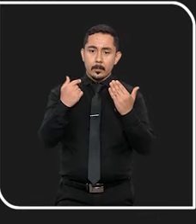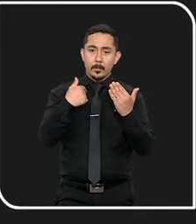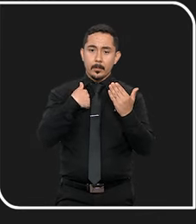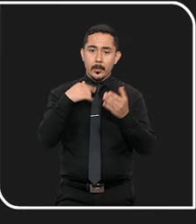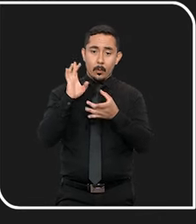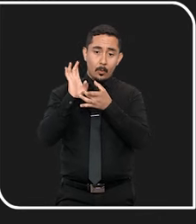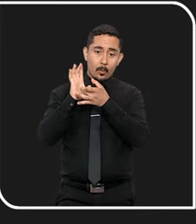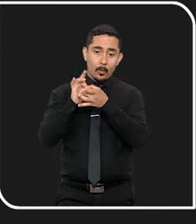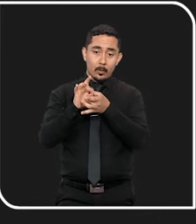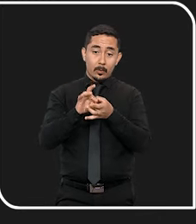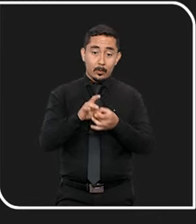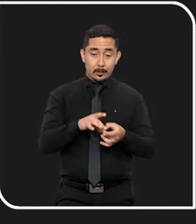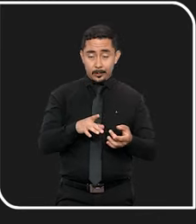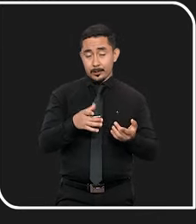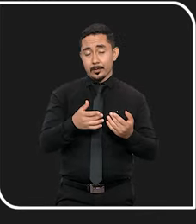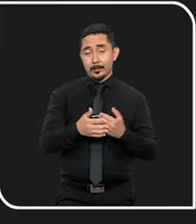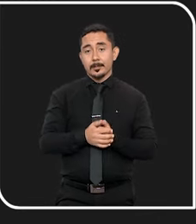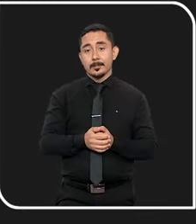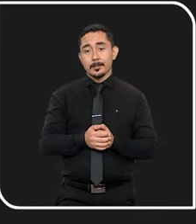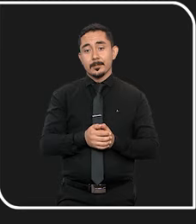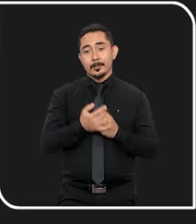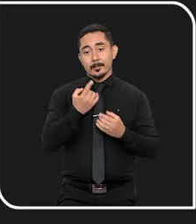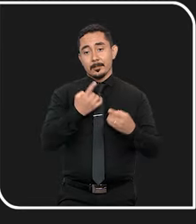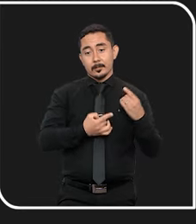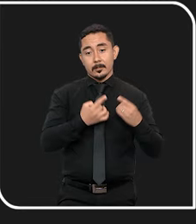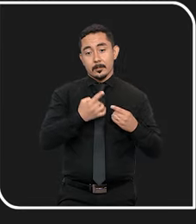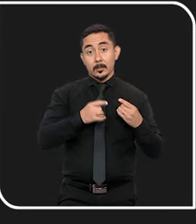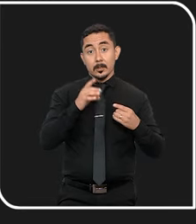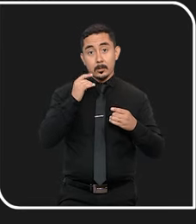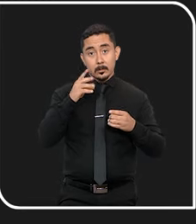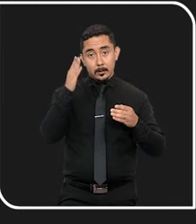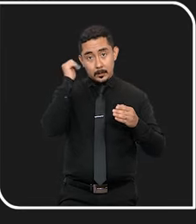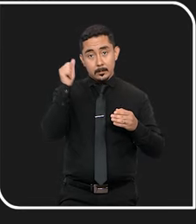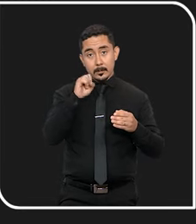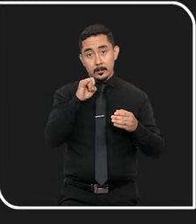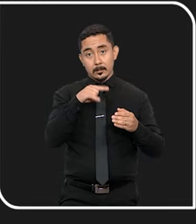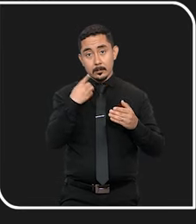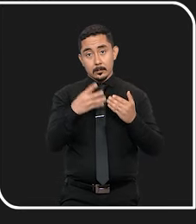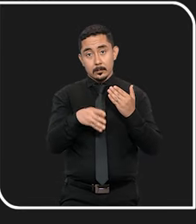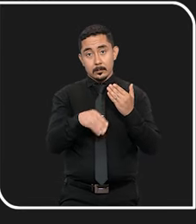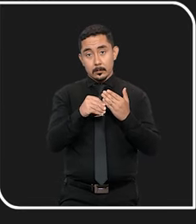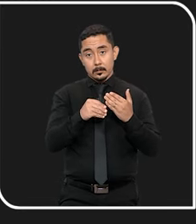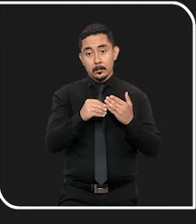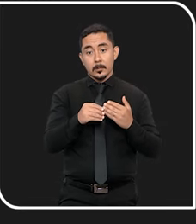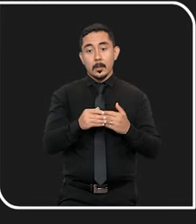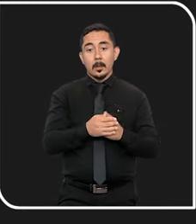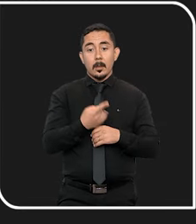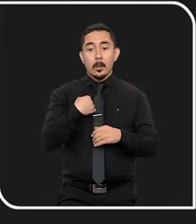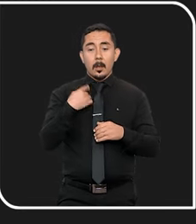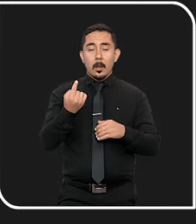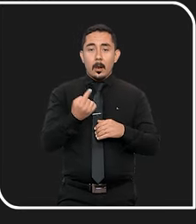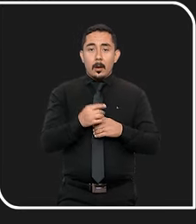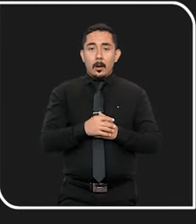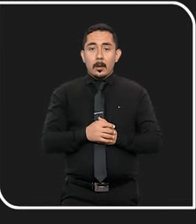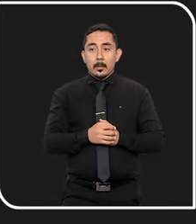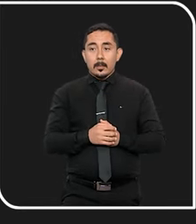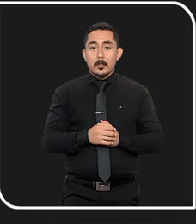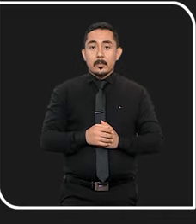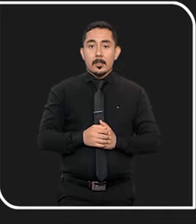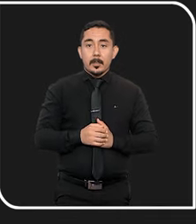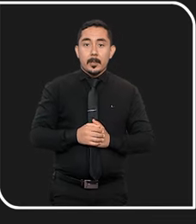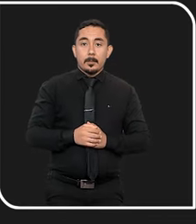me apresentar assim para eu contextualizar assim um pouco a nossa discussão só para ver se a gente acrescenta um pouco eh eu